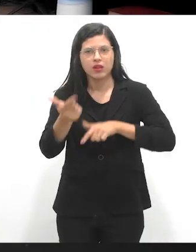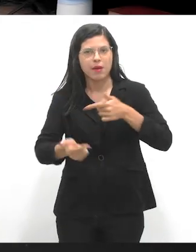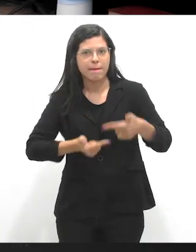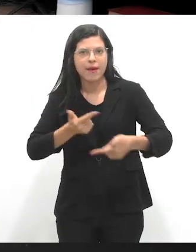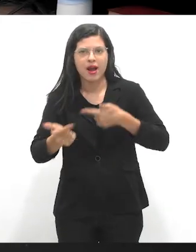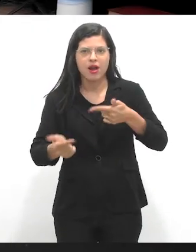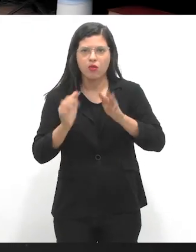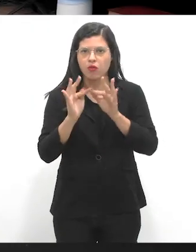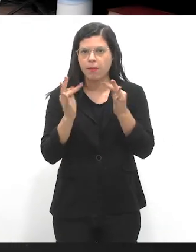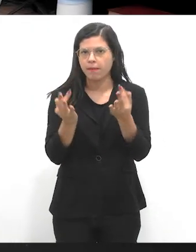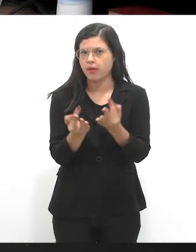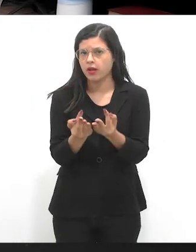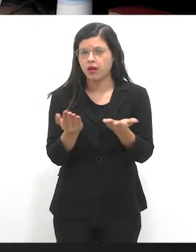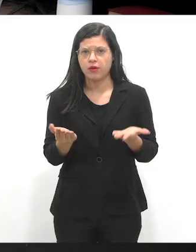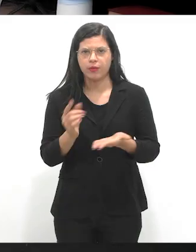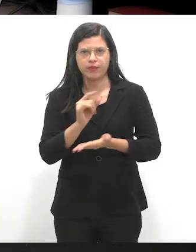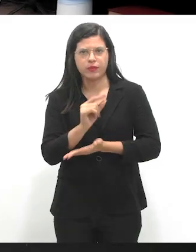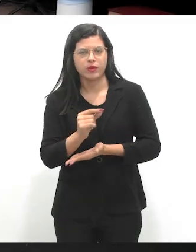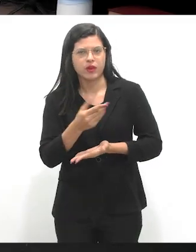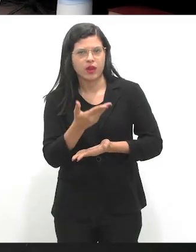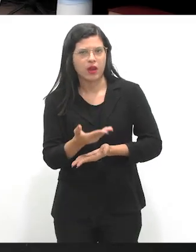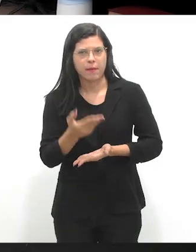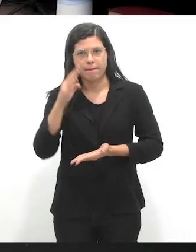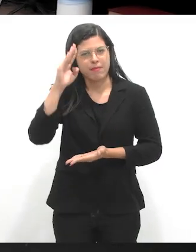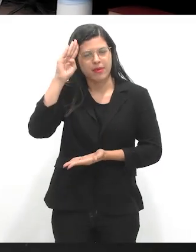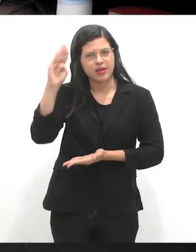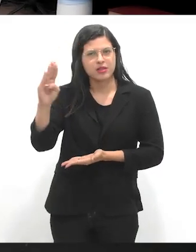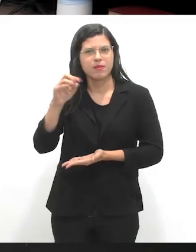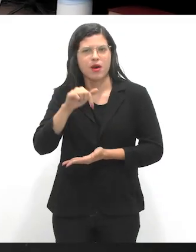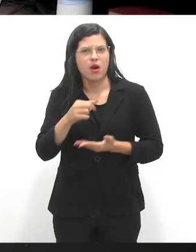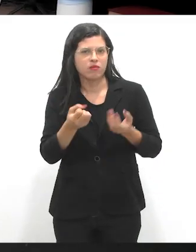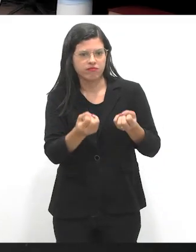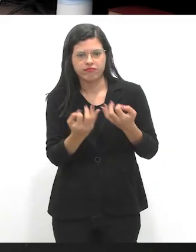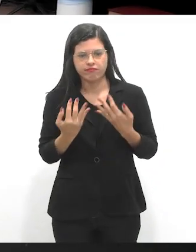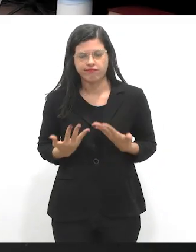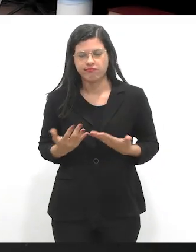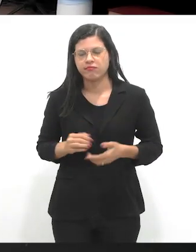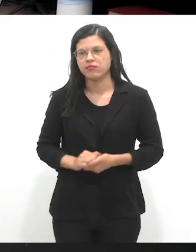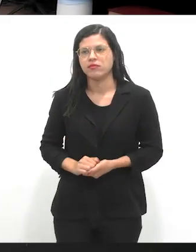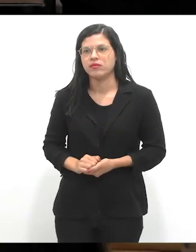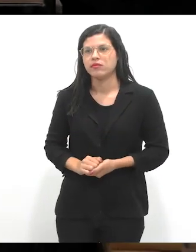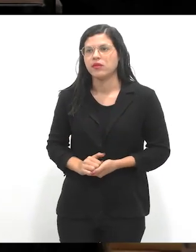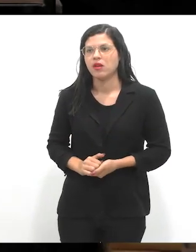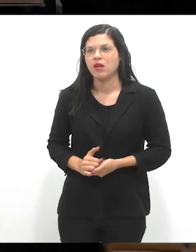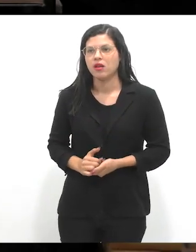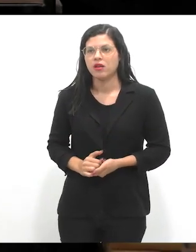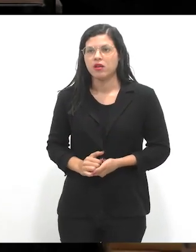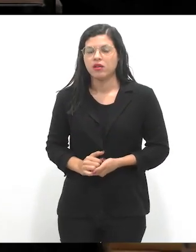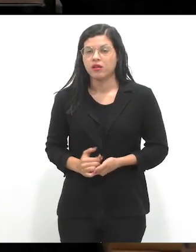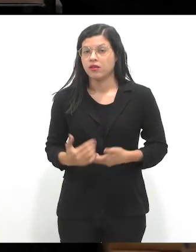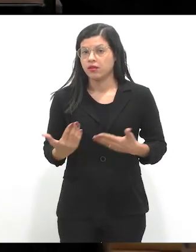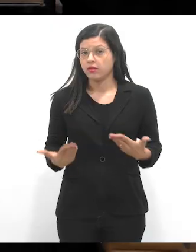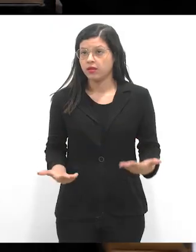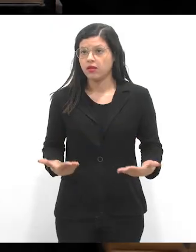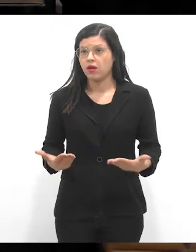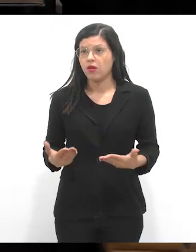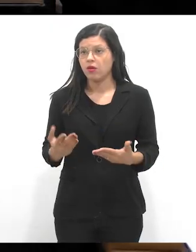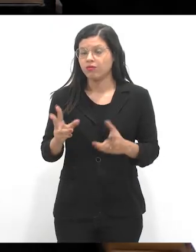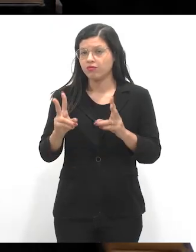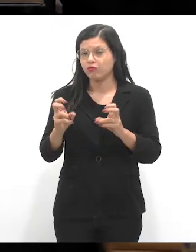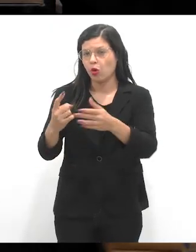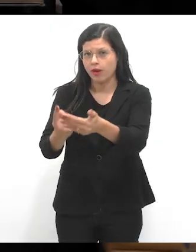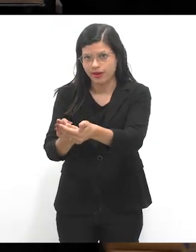família. Quais são as principais questões que você poderia nos ilustrar aqui? A gente lida muito, acho que a questão